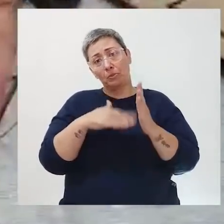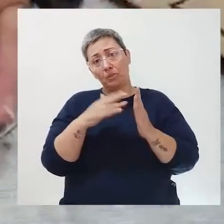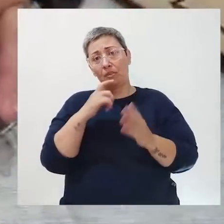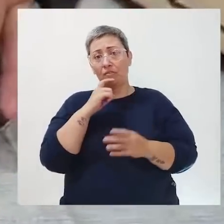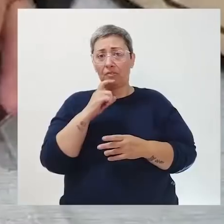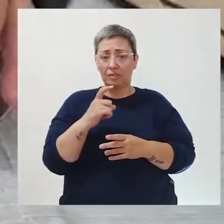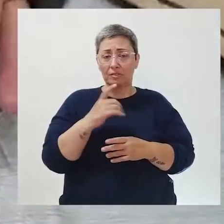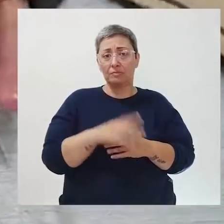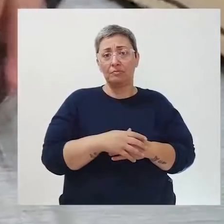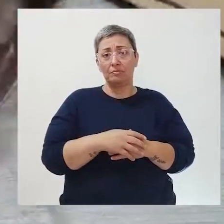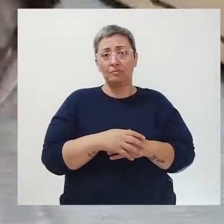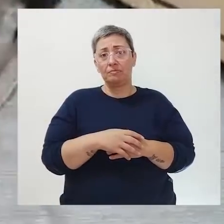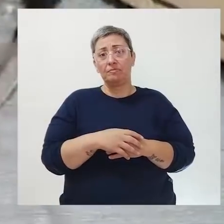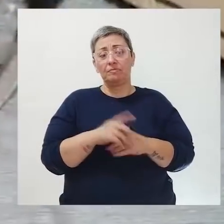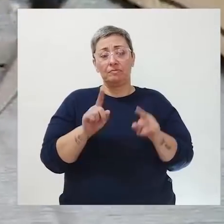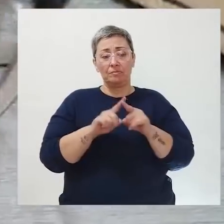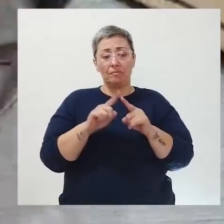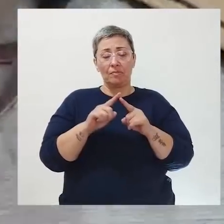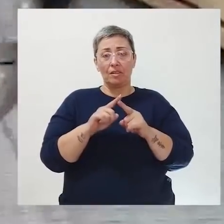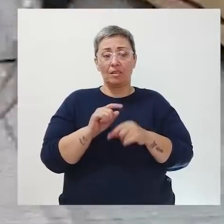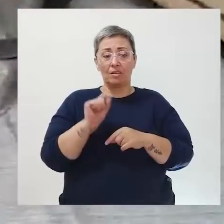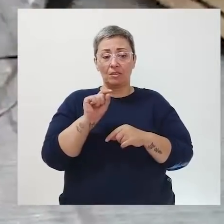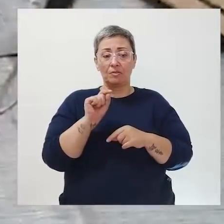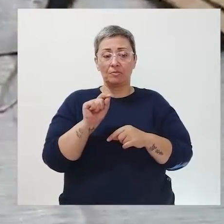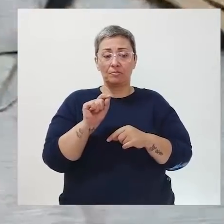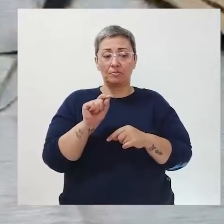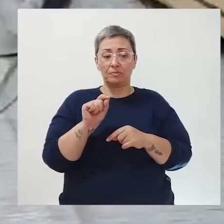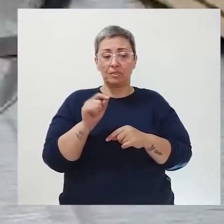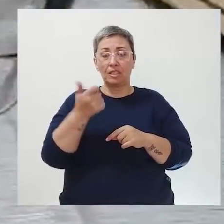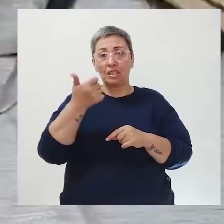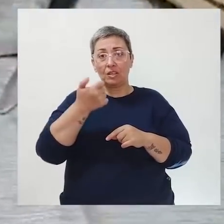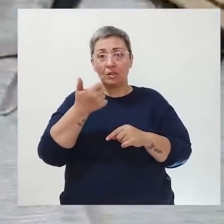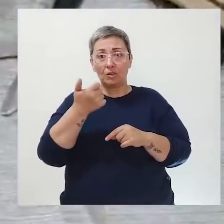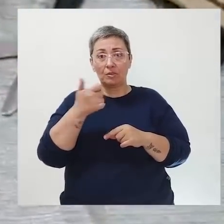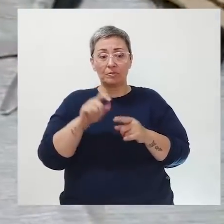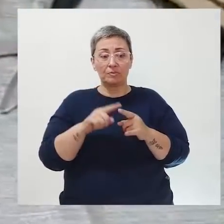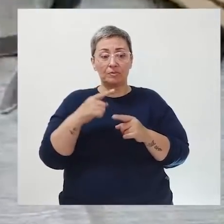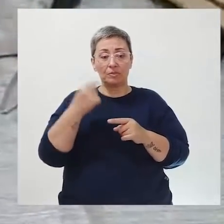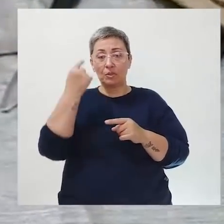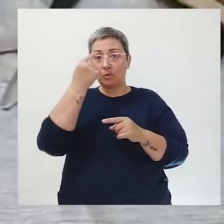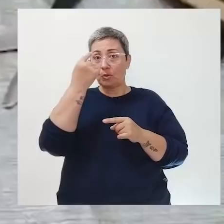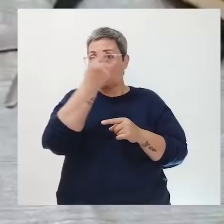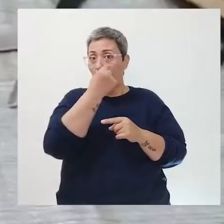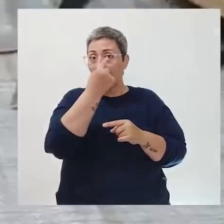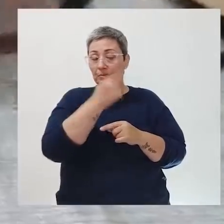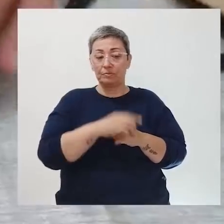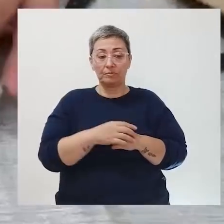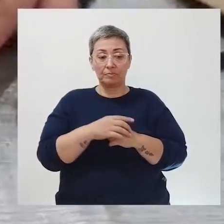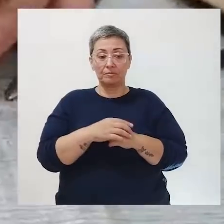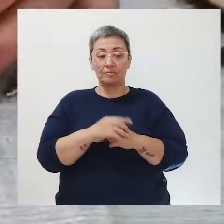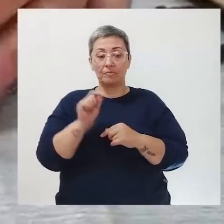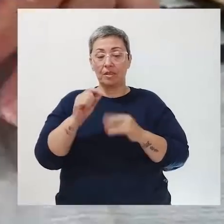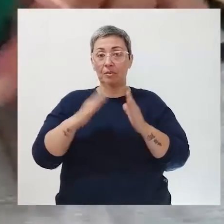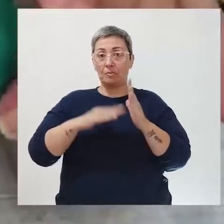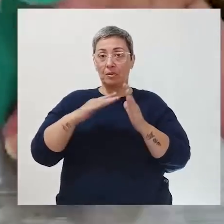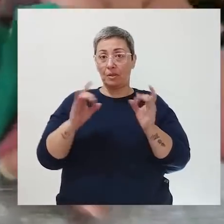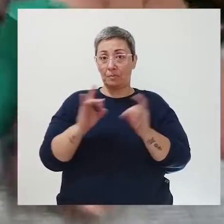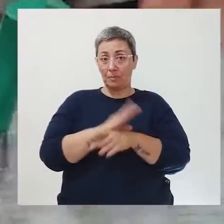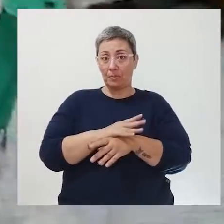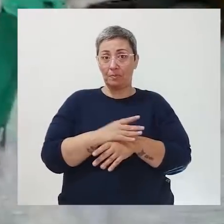verde, né? E fazer com uma canetinha, ó, fazer 2 olhinhos depois que